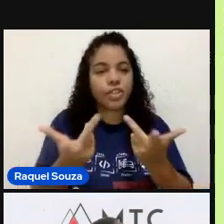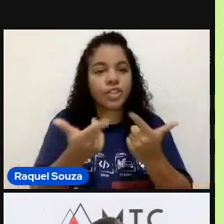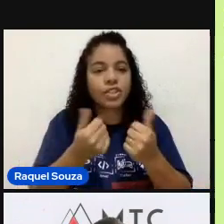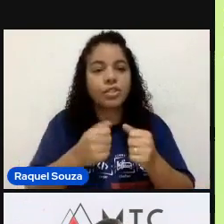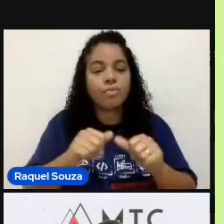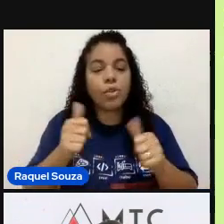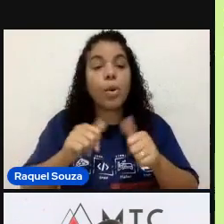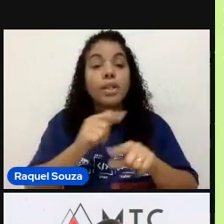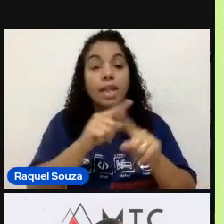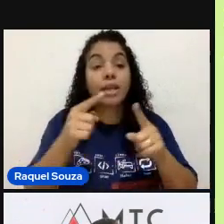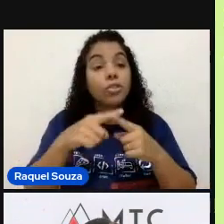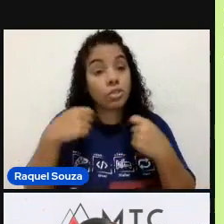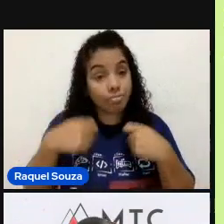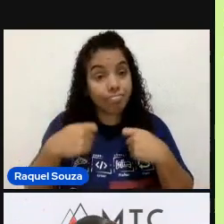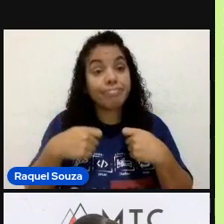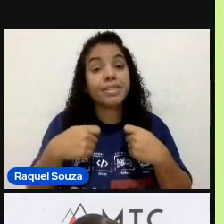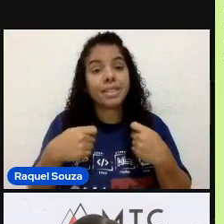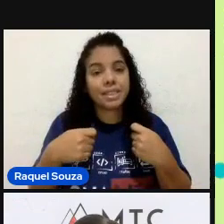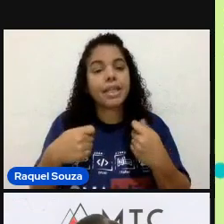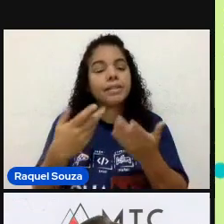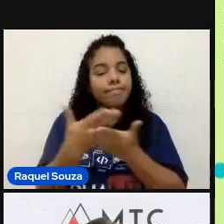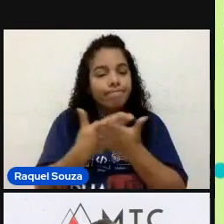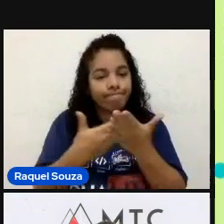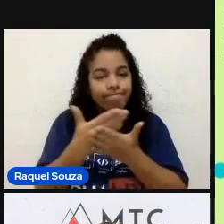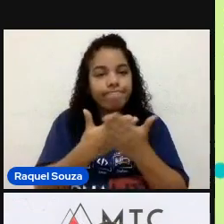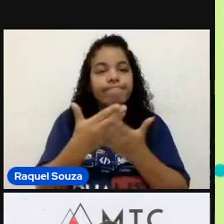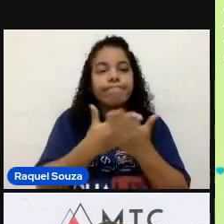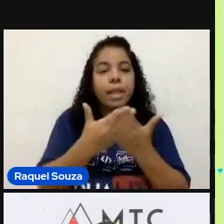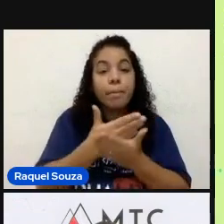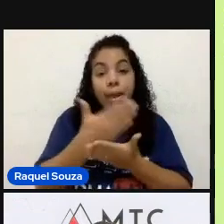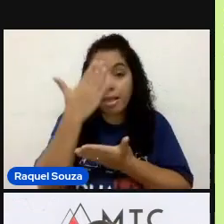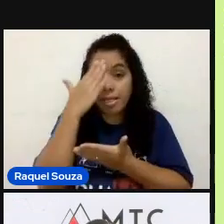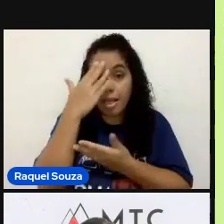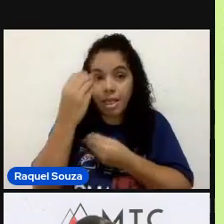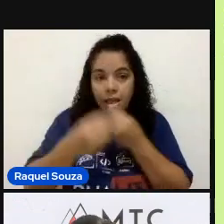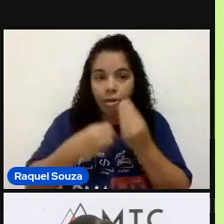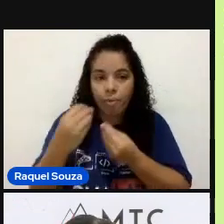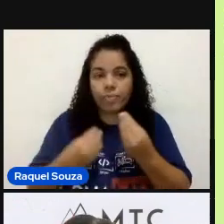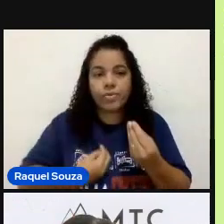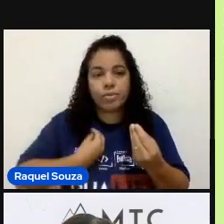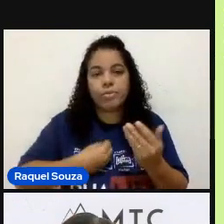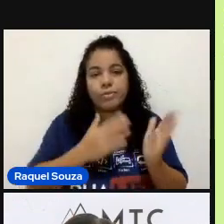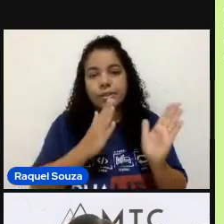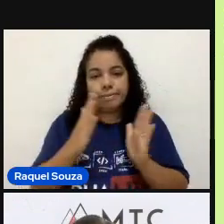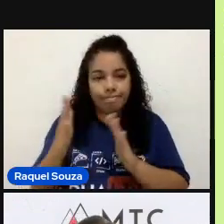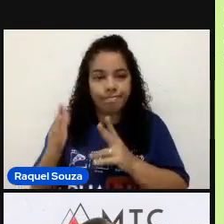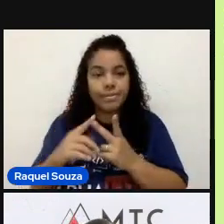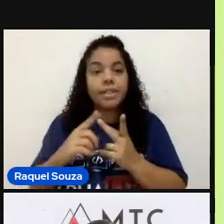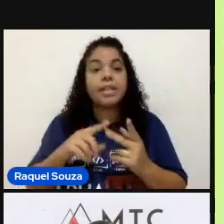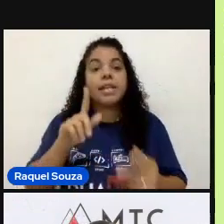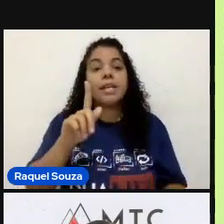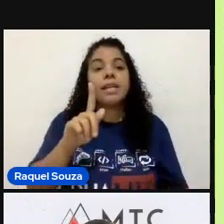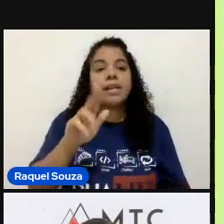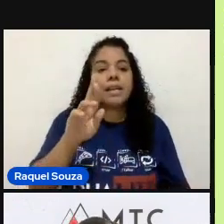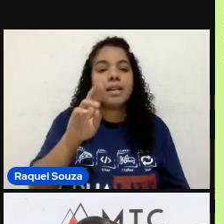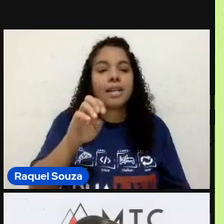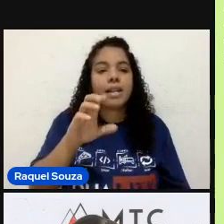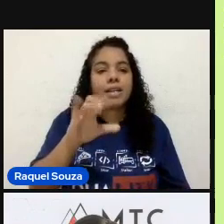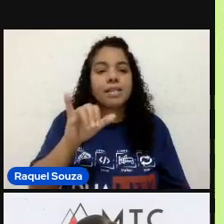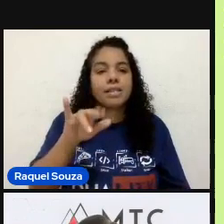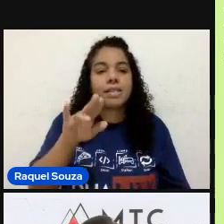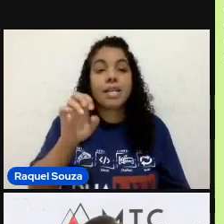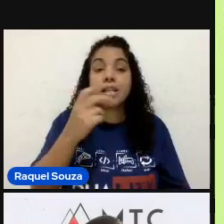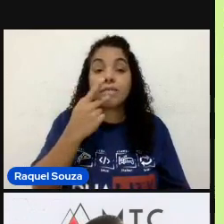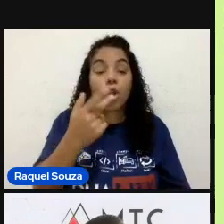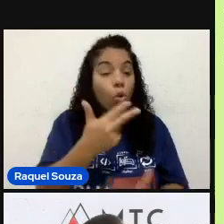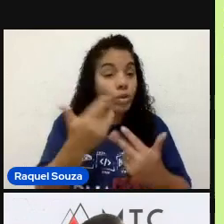Então, a gente precisa do tratamento para se entender, tá? A Glaciane falou ali uma coisa muito importante. Tem